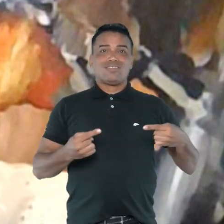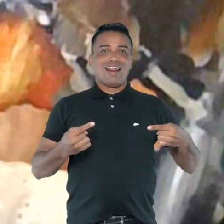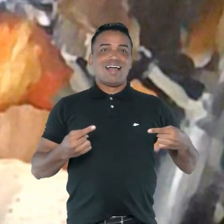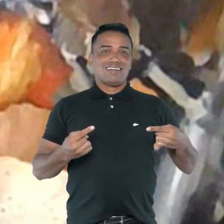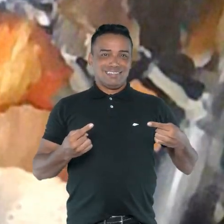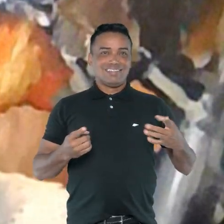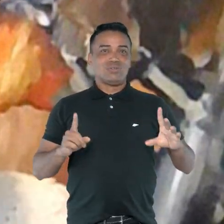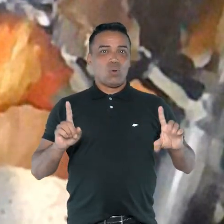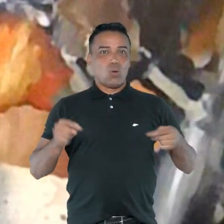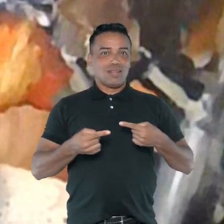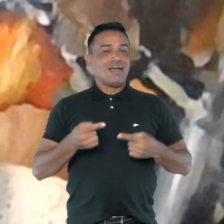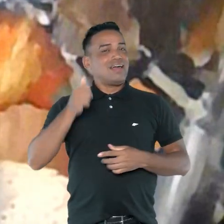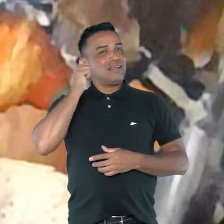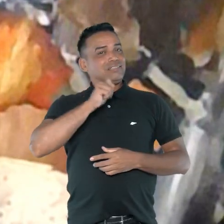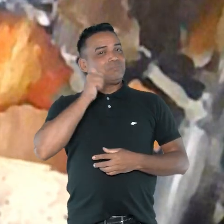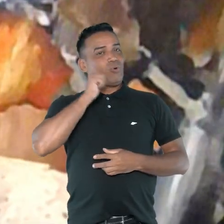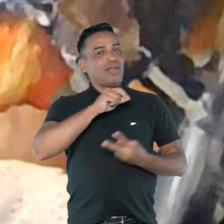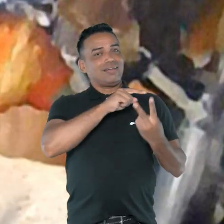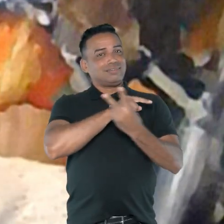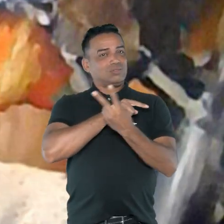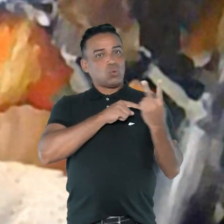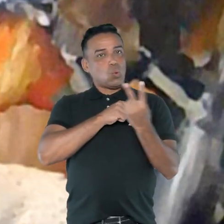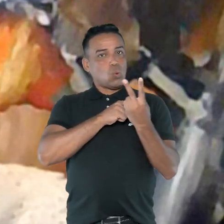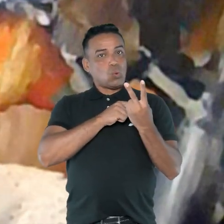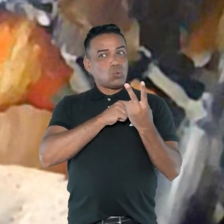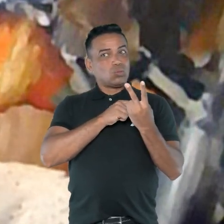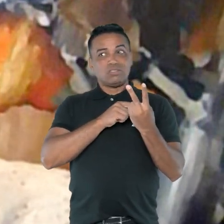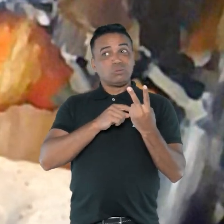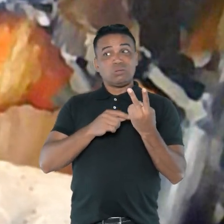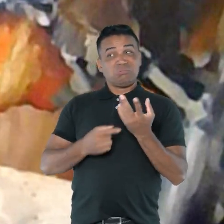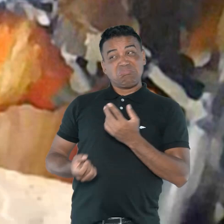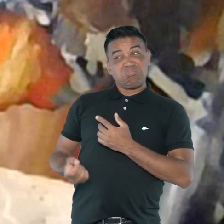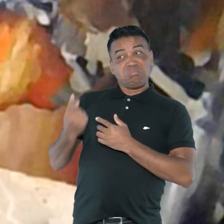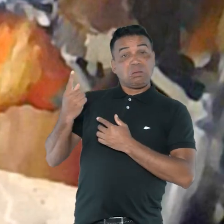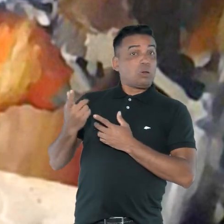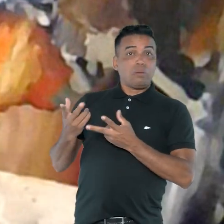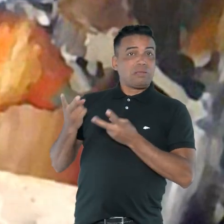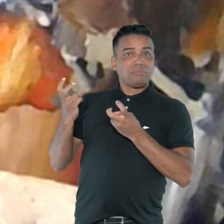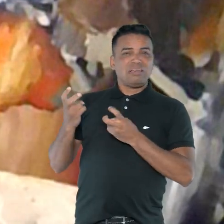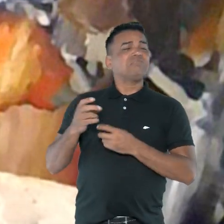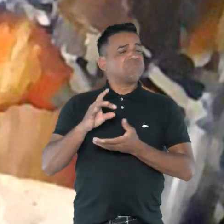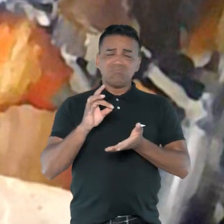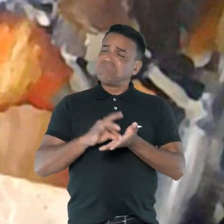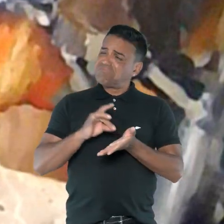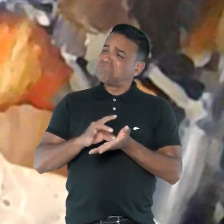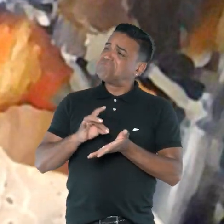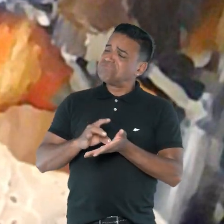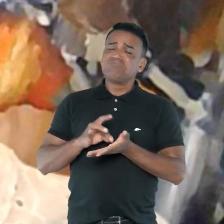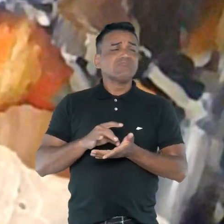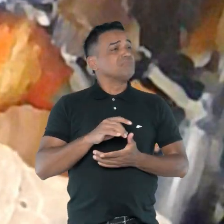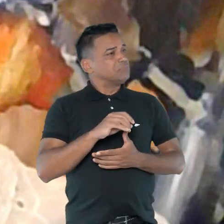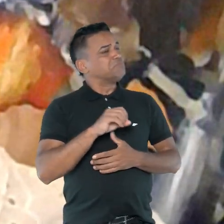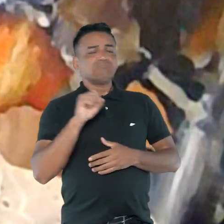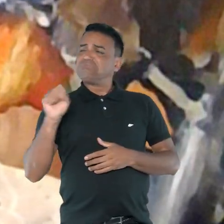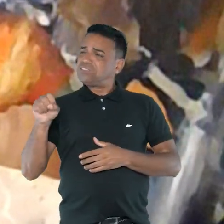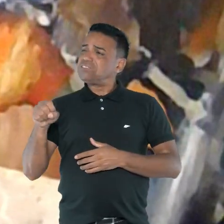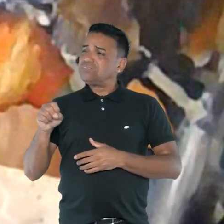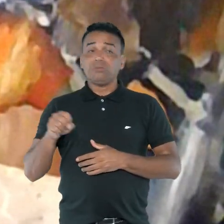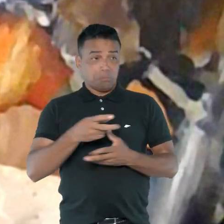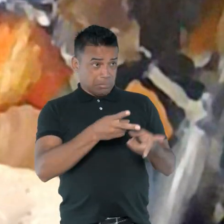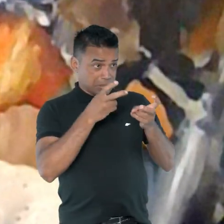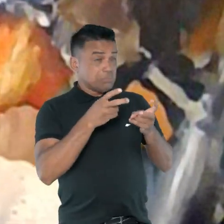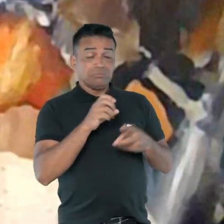não tivesse, ninguém ia estranhar É isso, verdade. percebe? Sim.